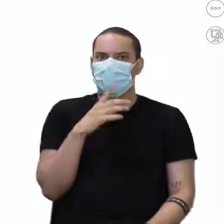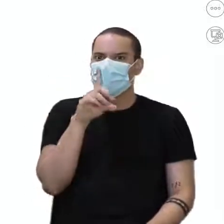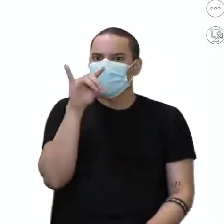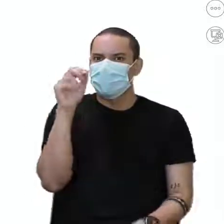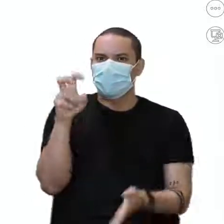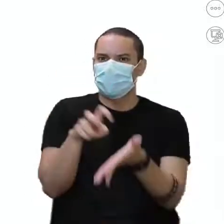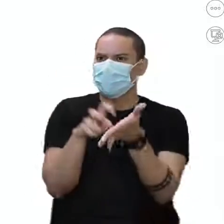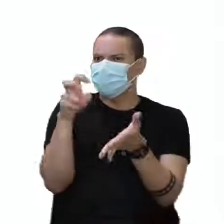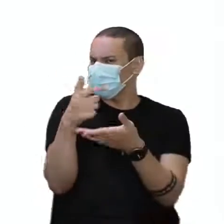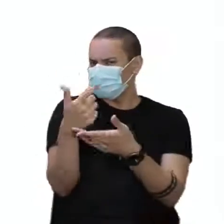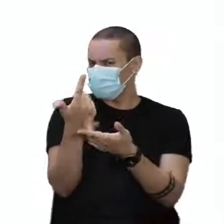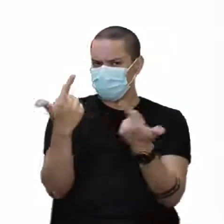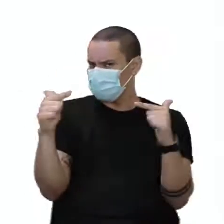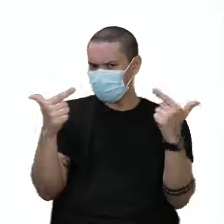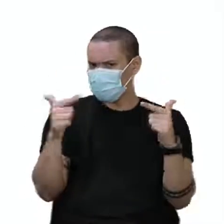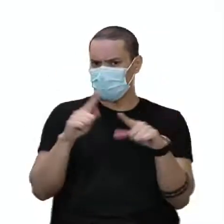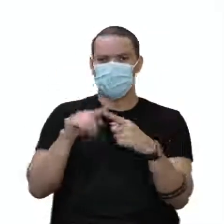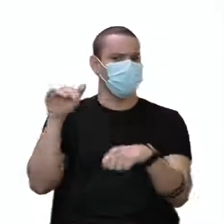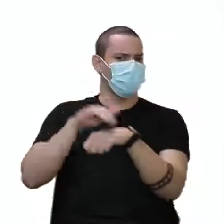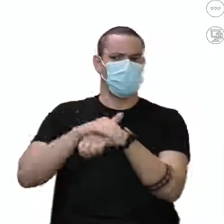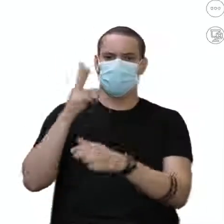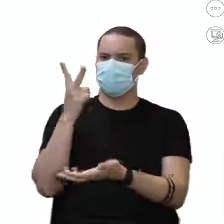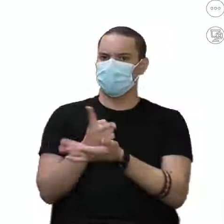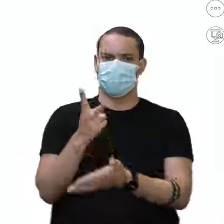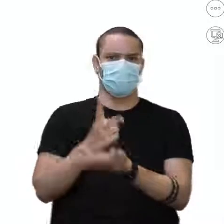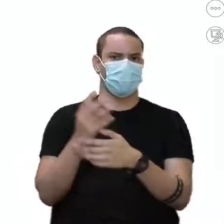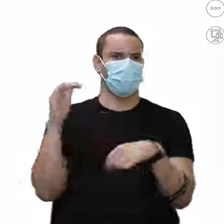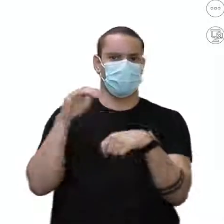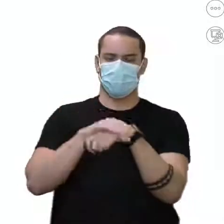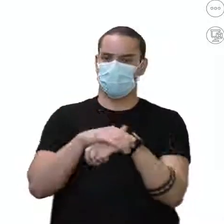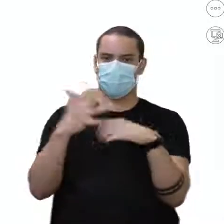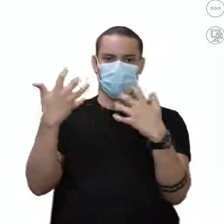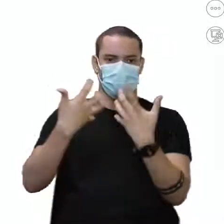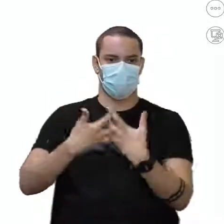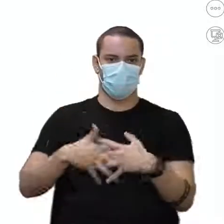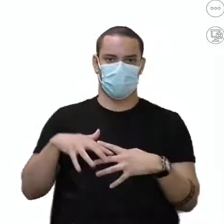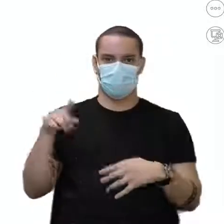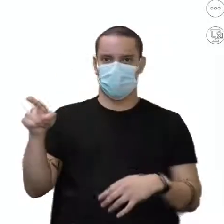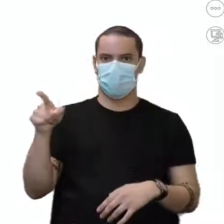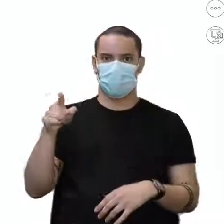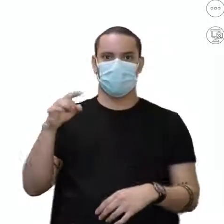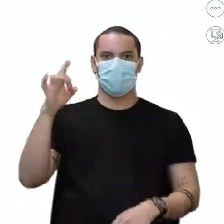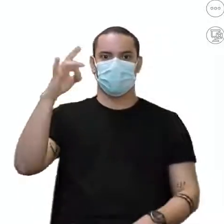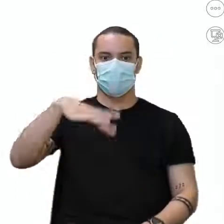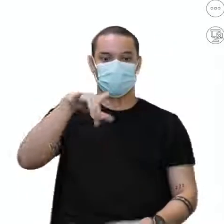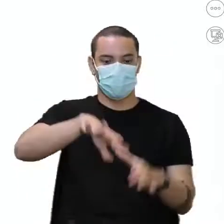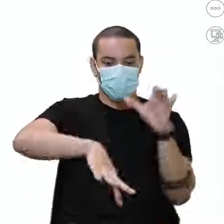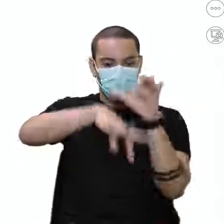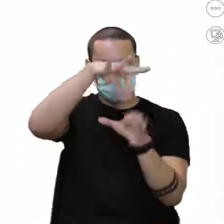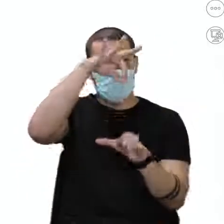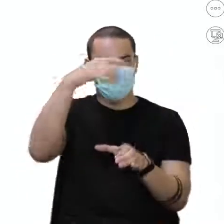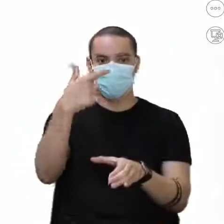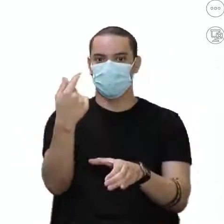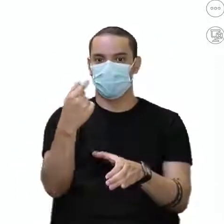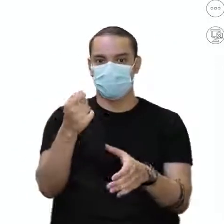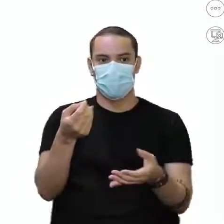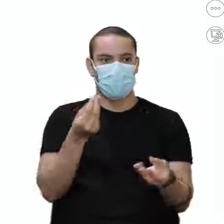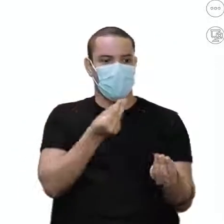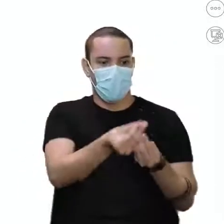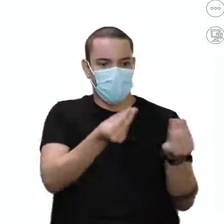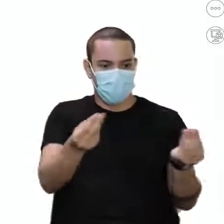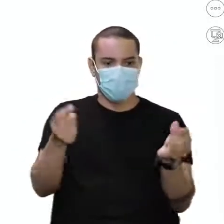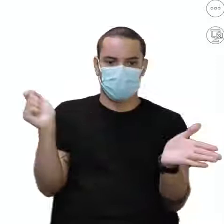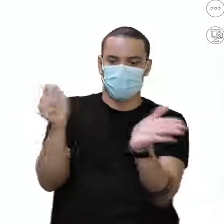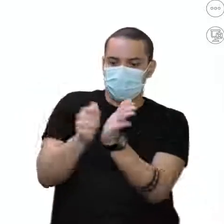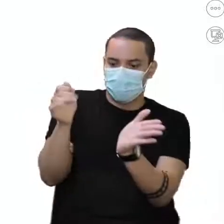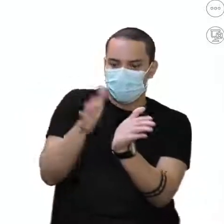né? Então, é um local que, enfim, não tem muito o que dizer. Então, você imagina que ele funciona no horário da noite, e